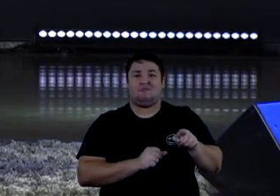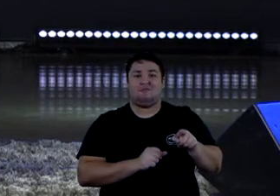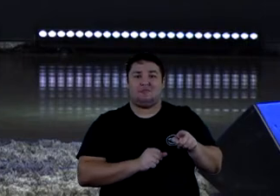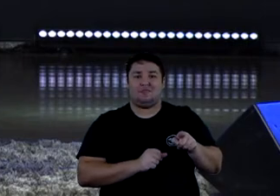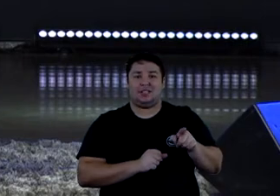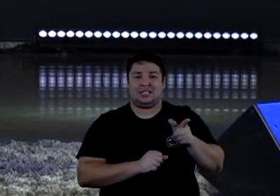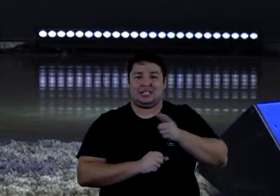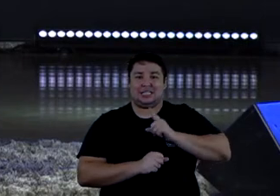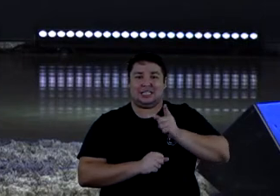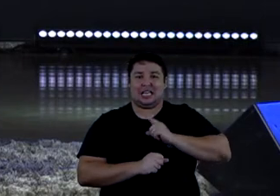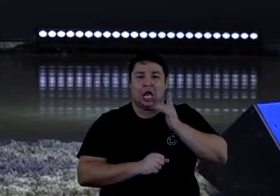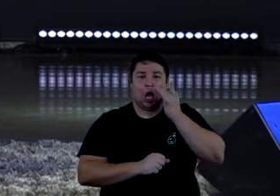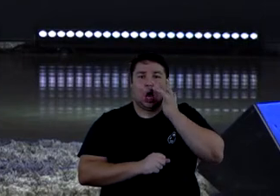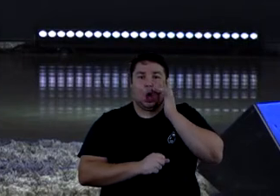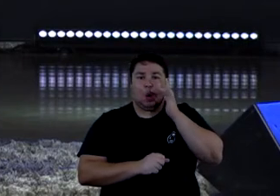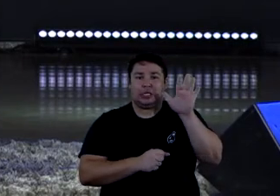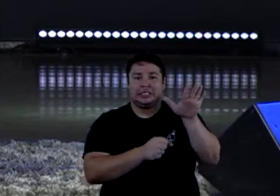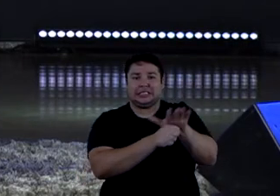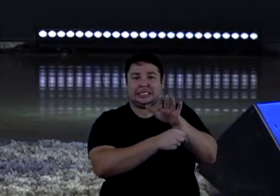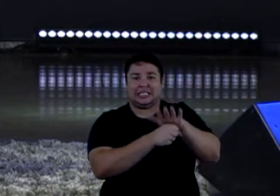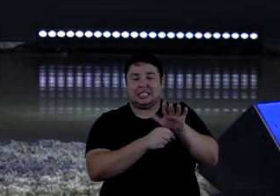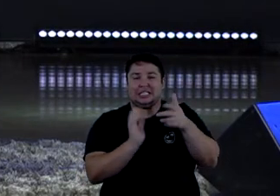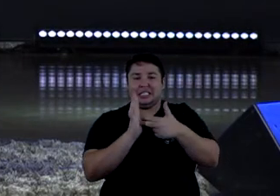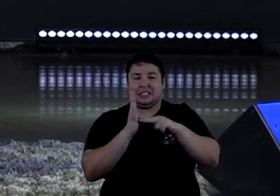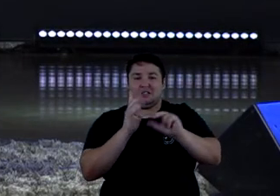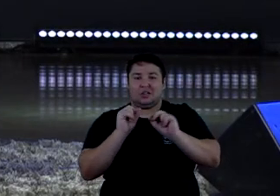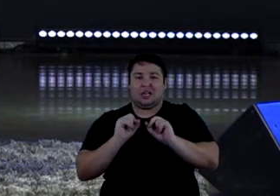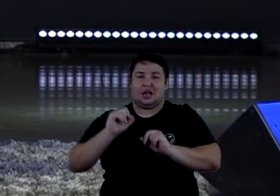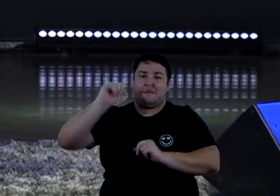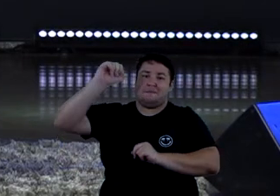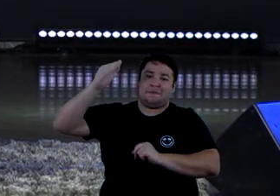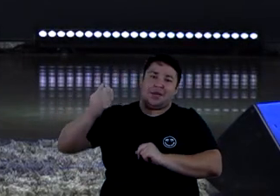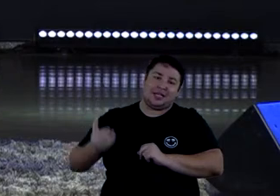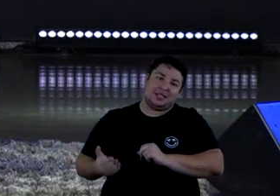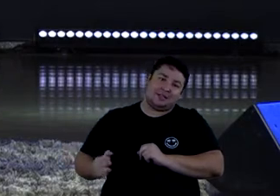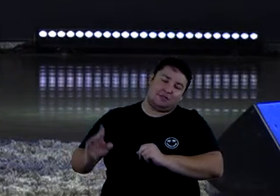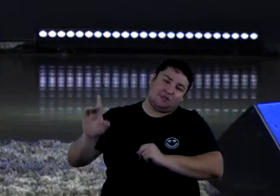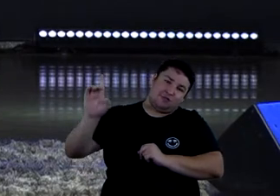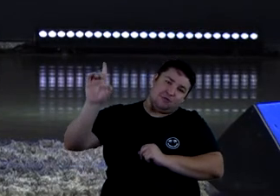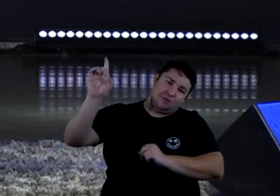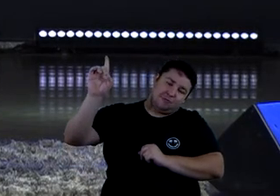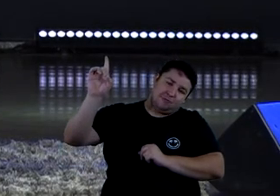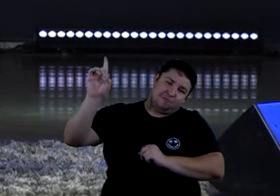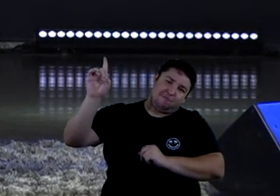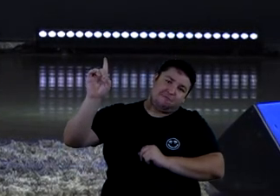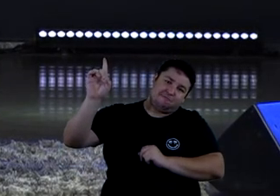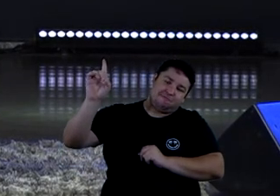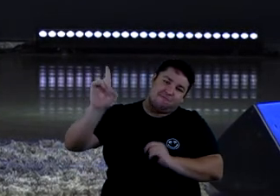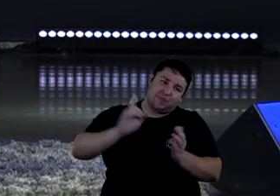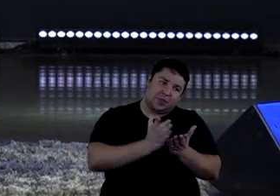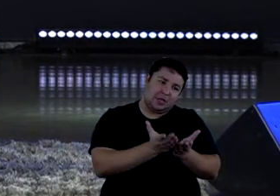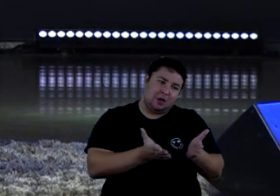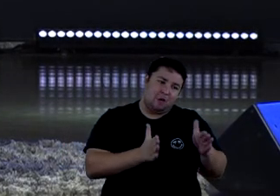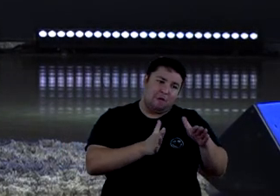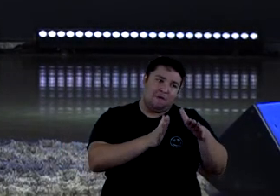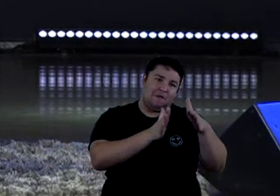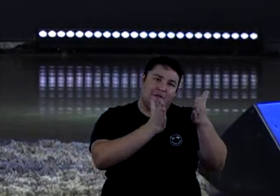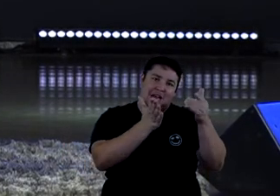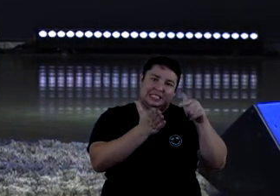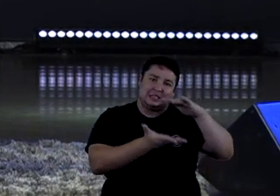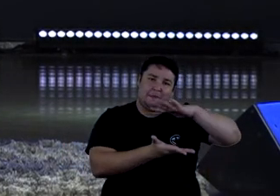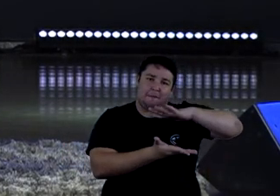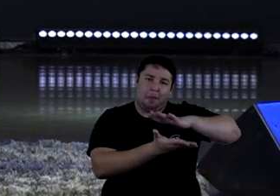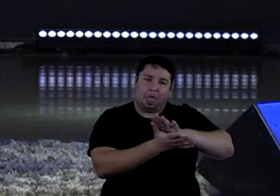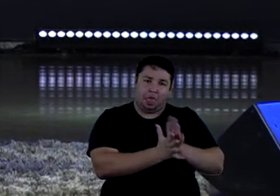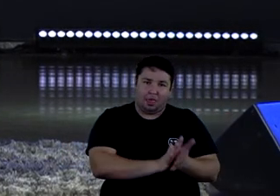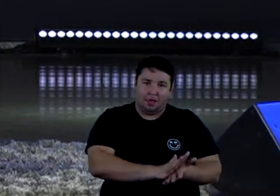que carrega um grande tesouro, que é a presença de Deus. Um vaso que foi quebrado,